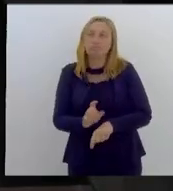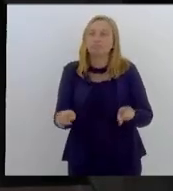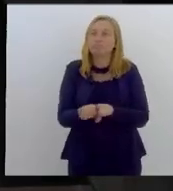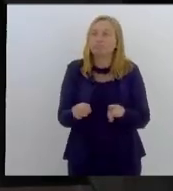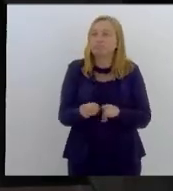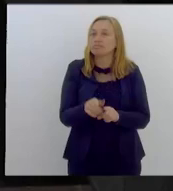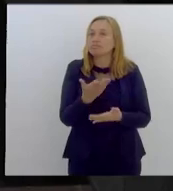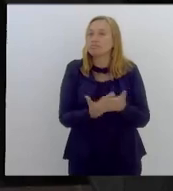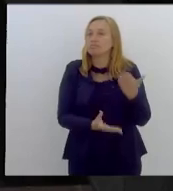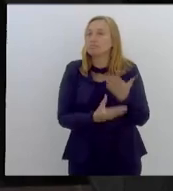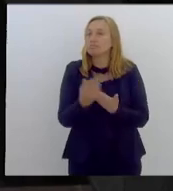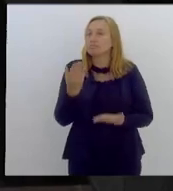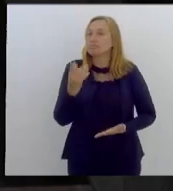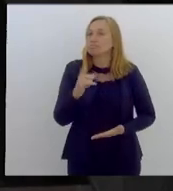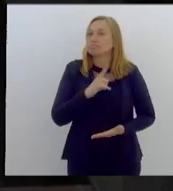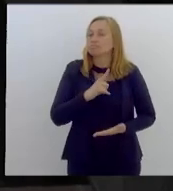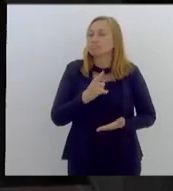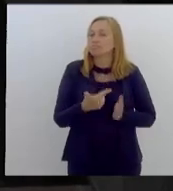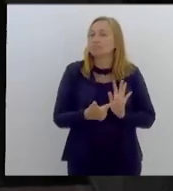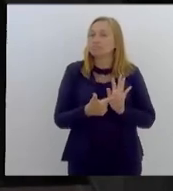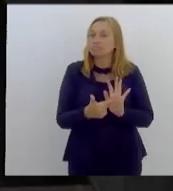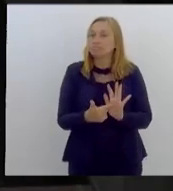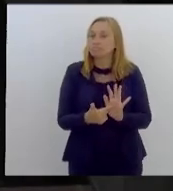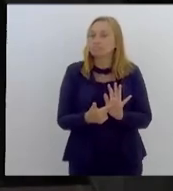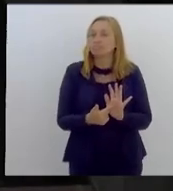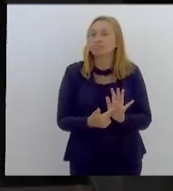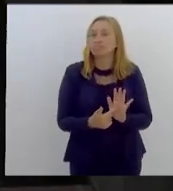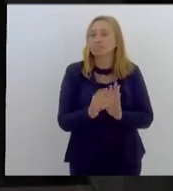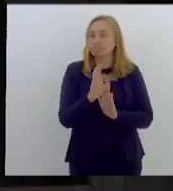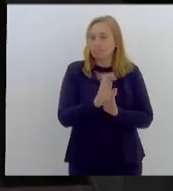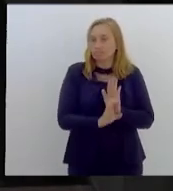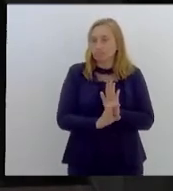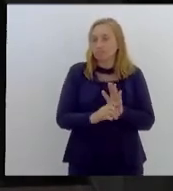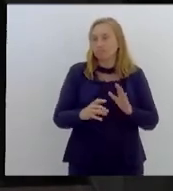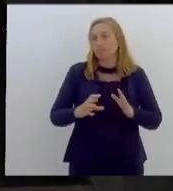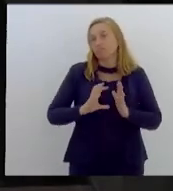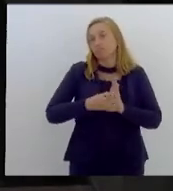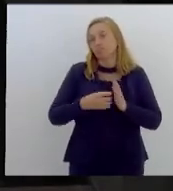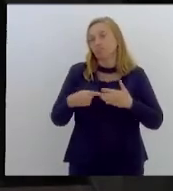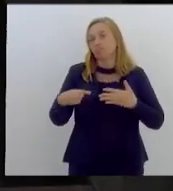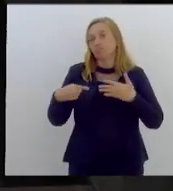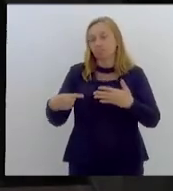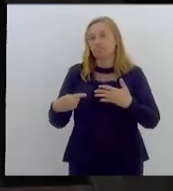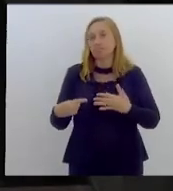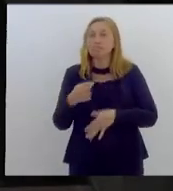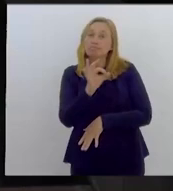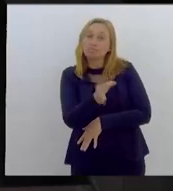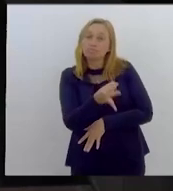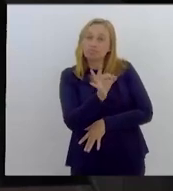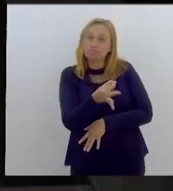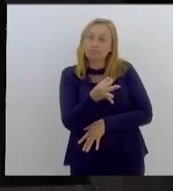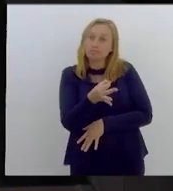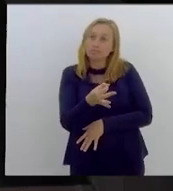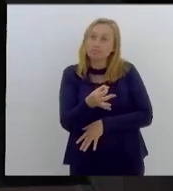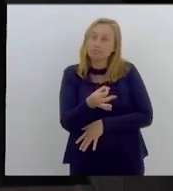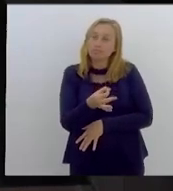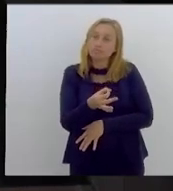em mãos o destaque de uma emenda do PSOL, que é justamente para